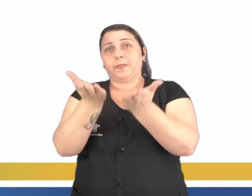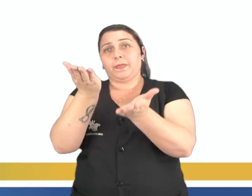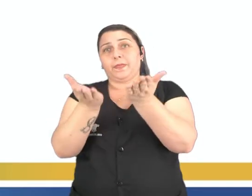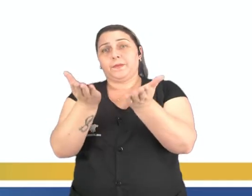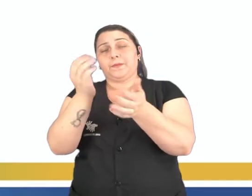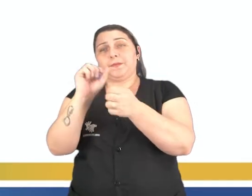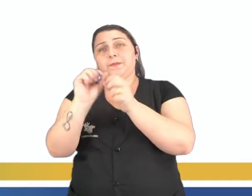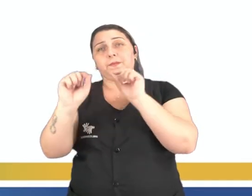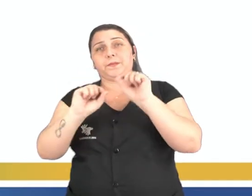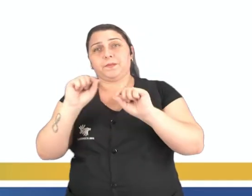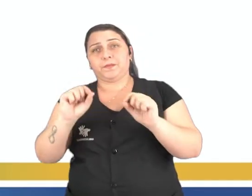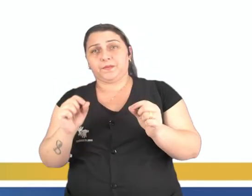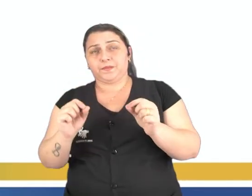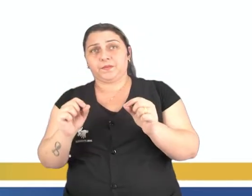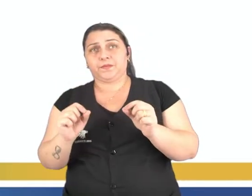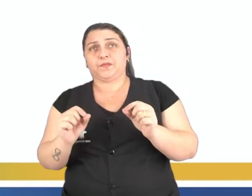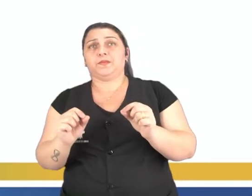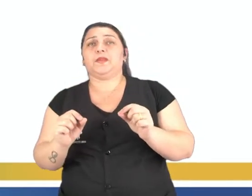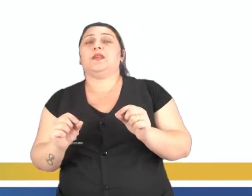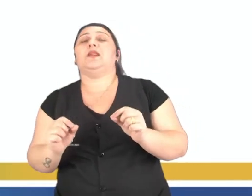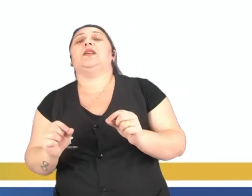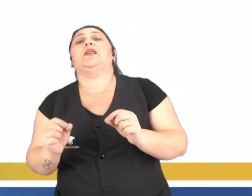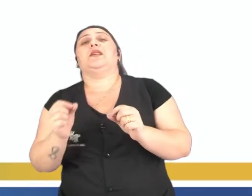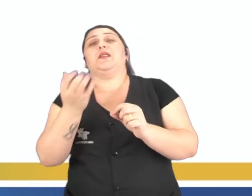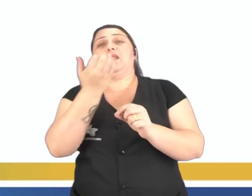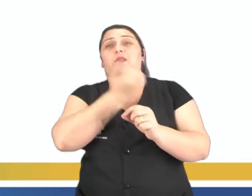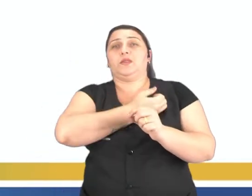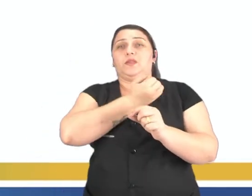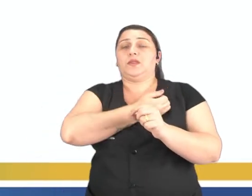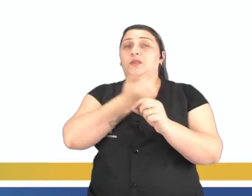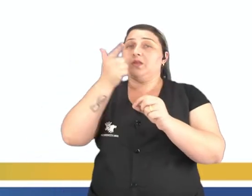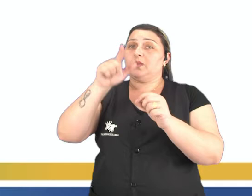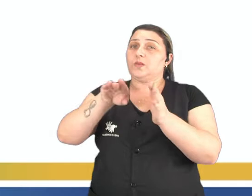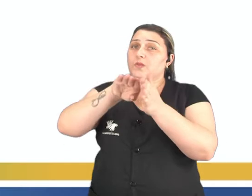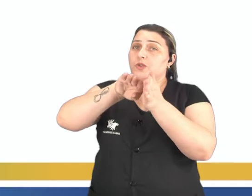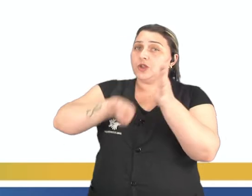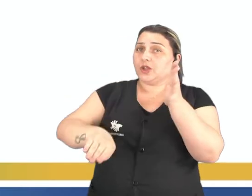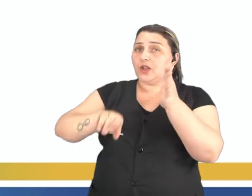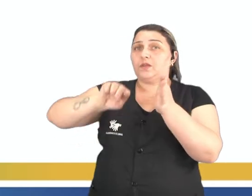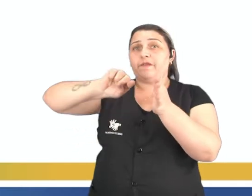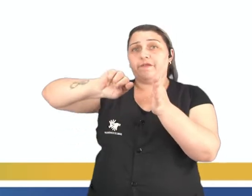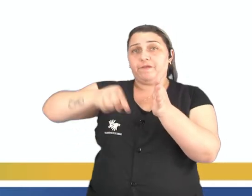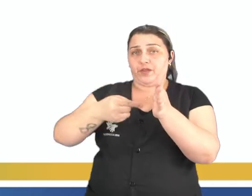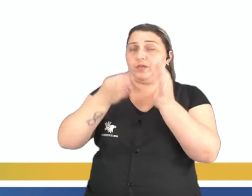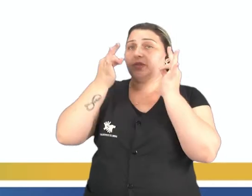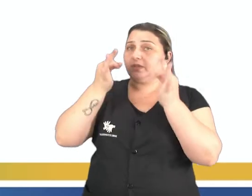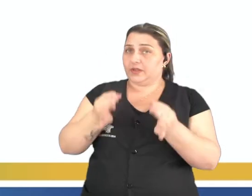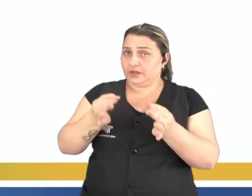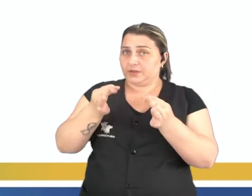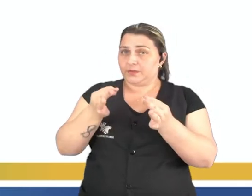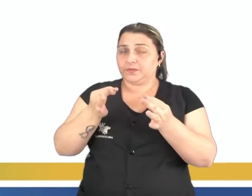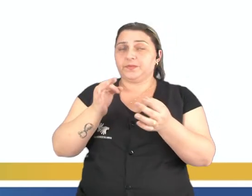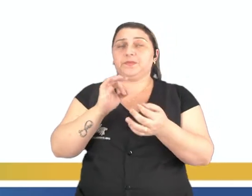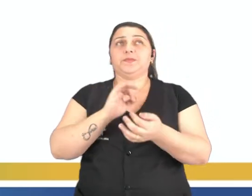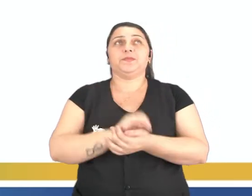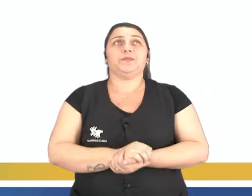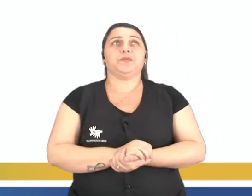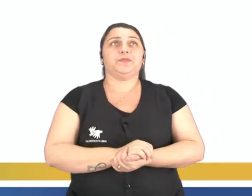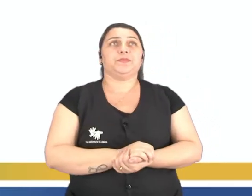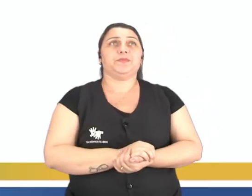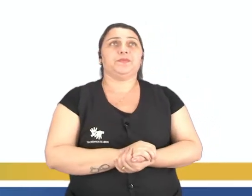nós vamos fazer? Reescrever esse número, agora tirando a vírgula, certo?